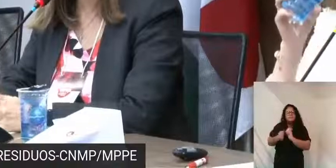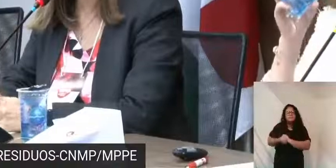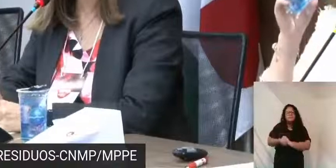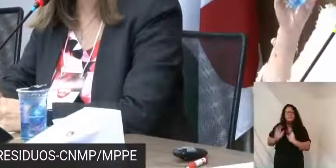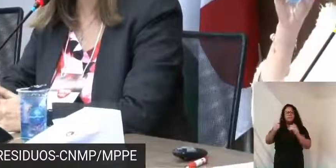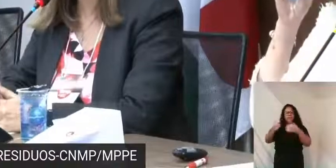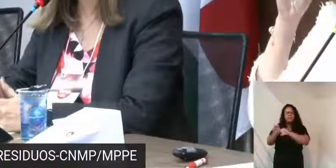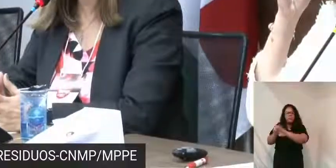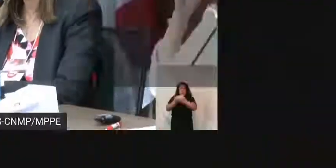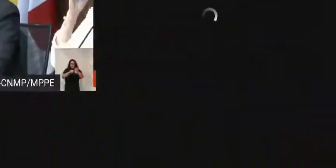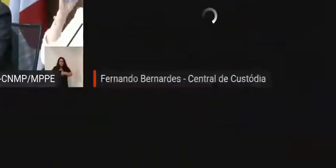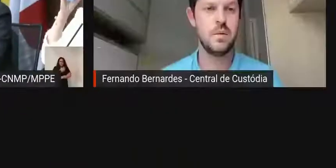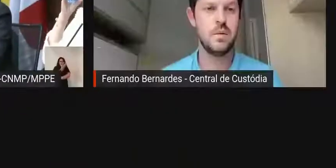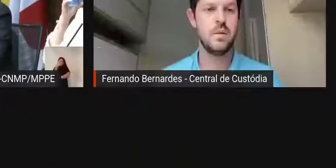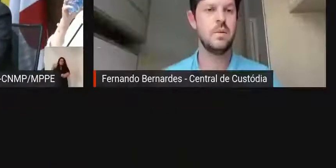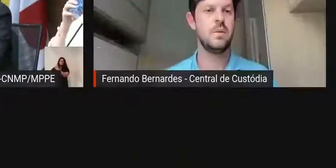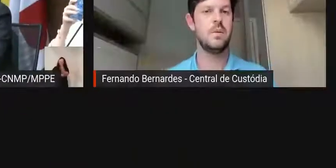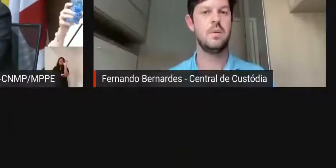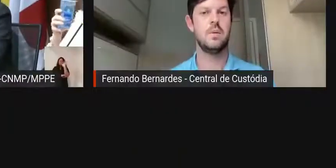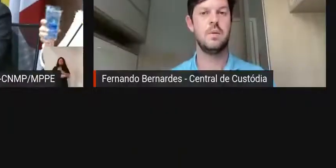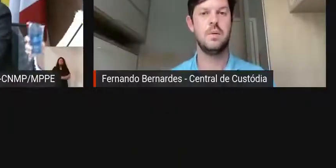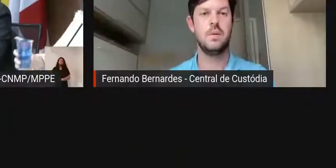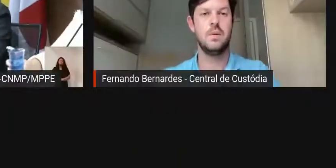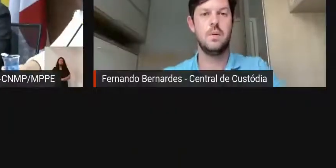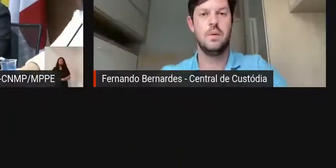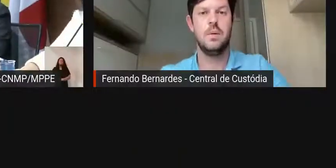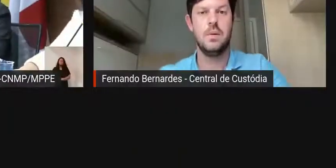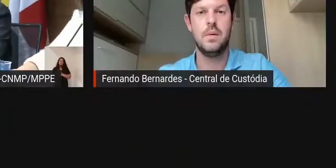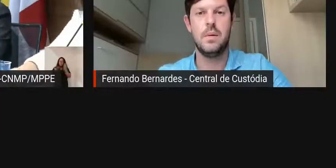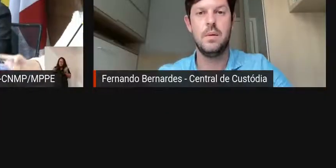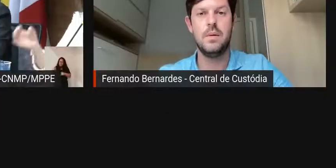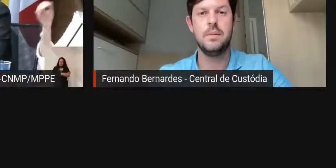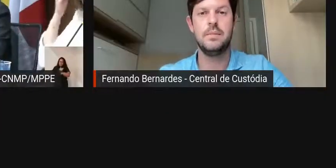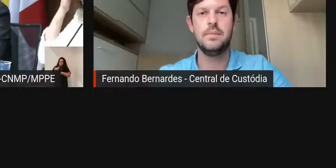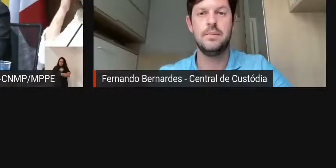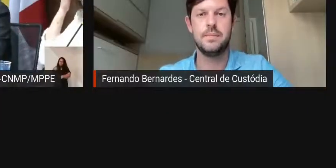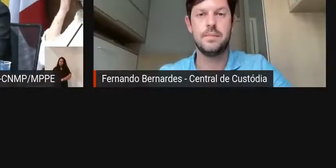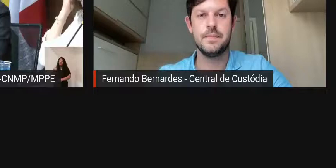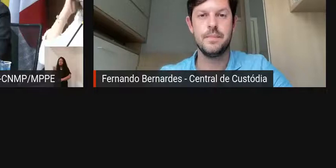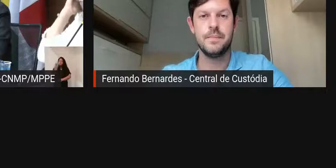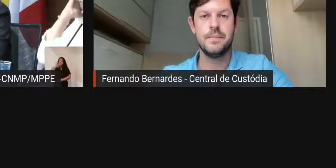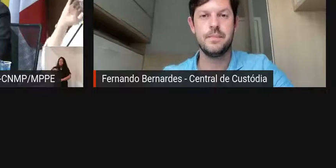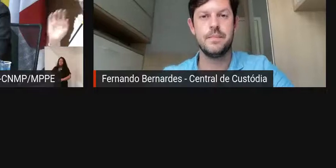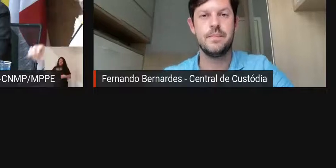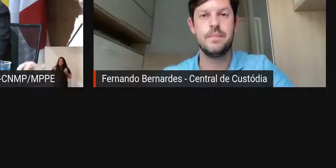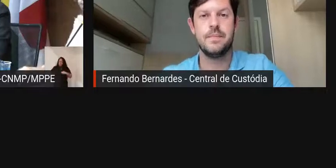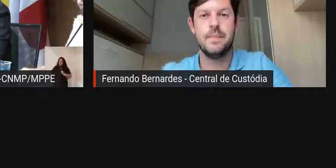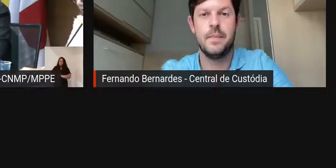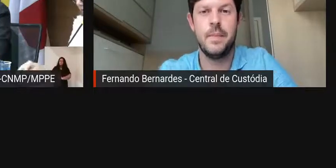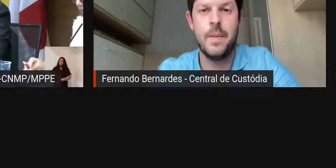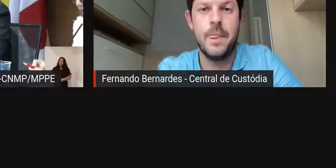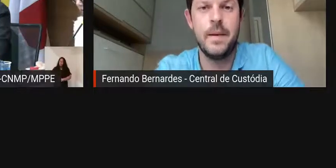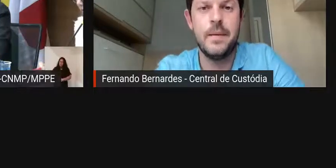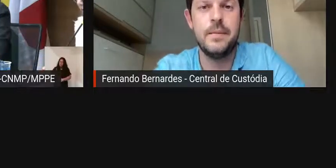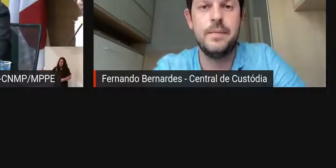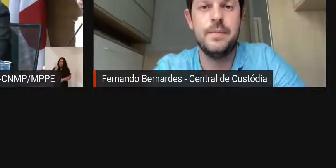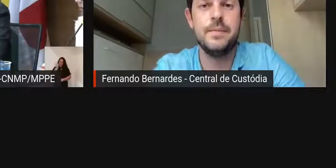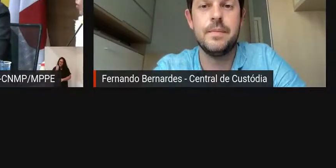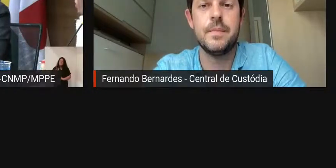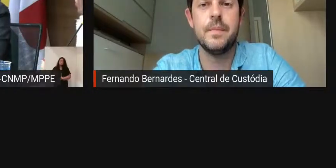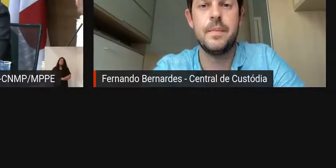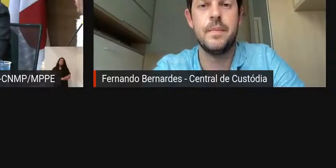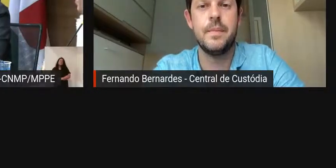né? Instrumento necessário, importante, para que se possa avançar na questão da logística reversa, exemplo dos catadores e também